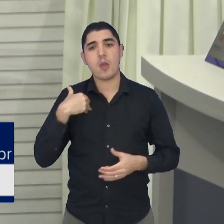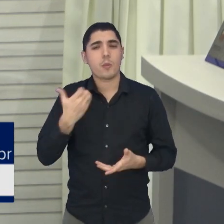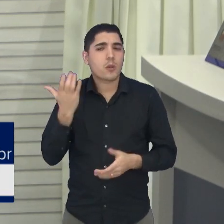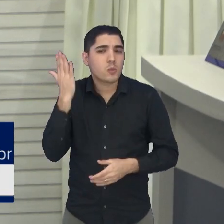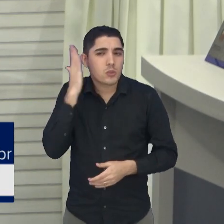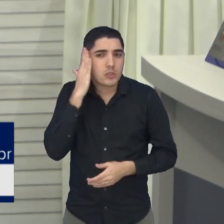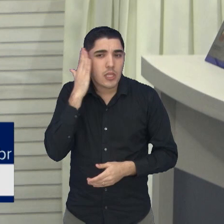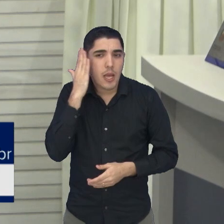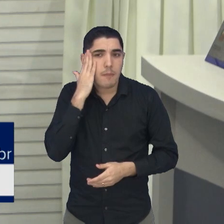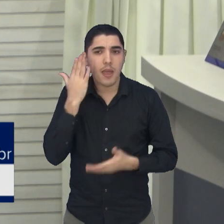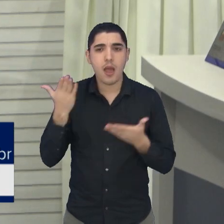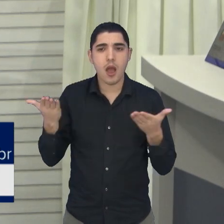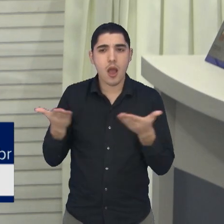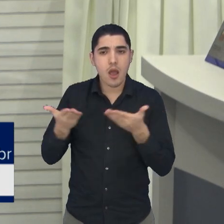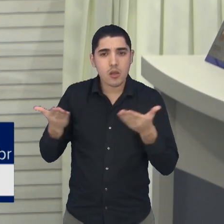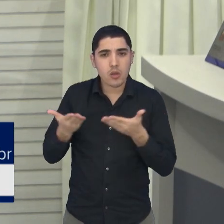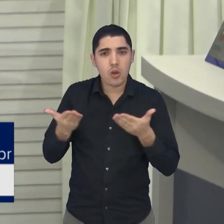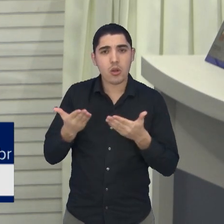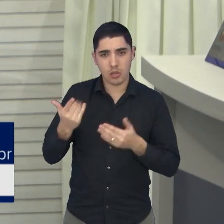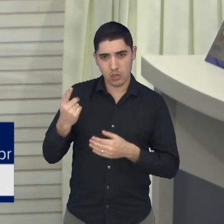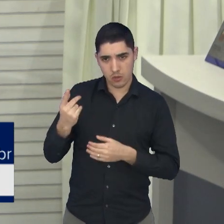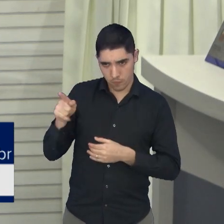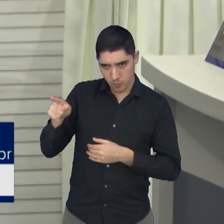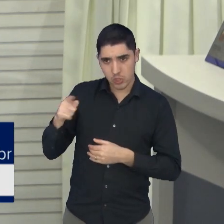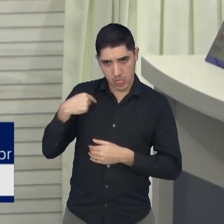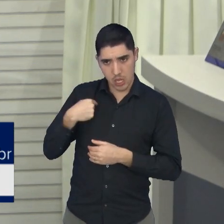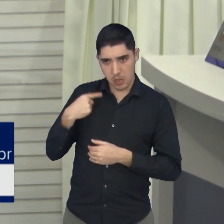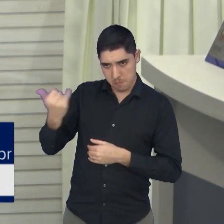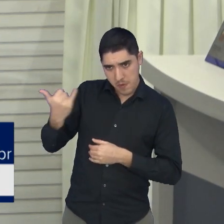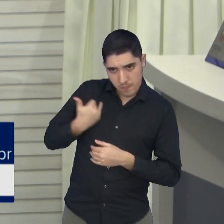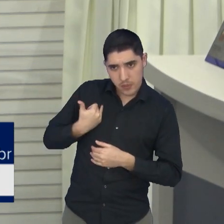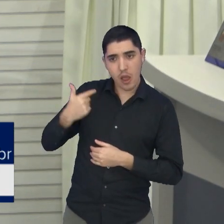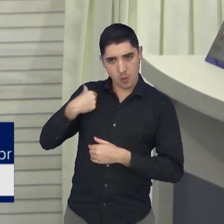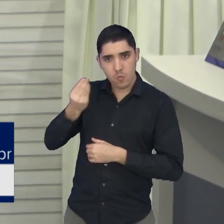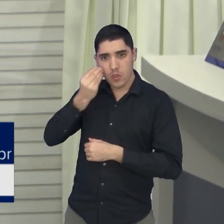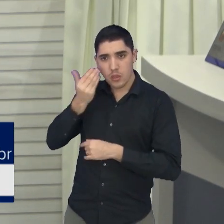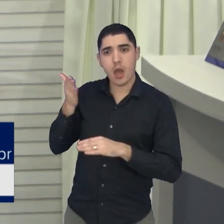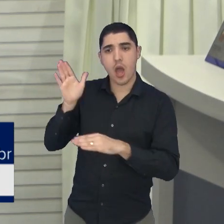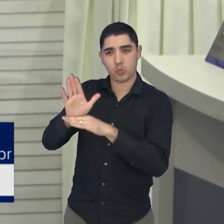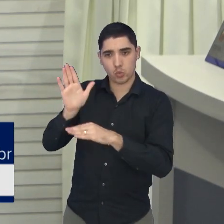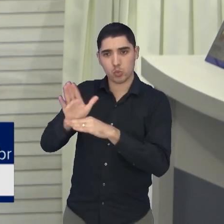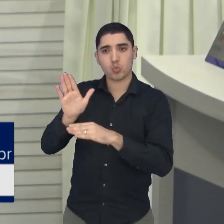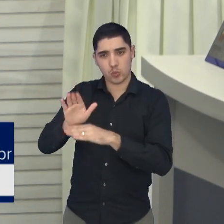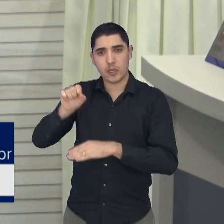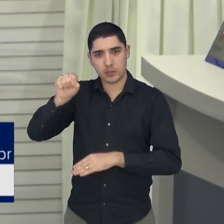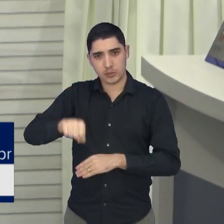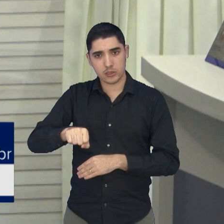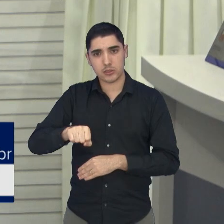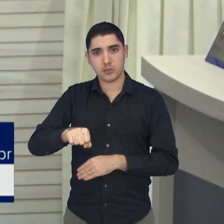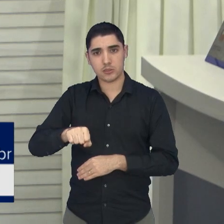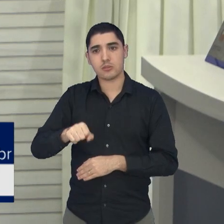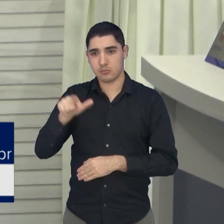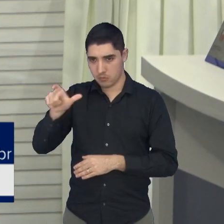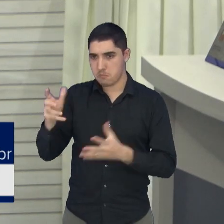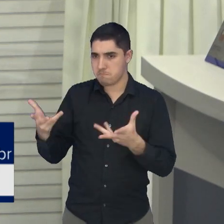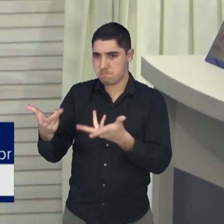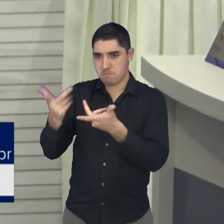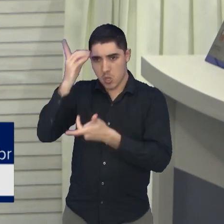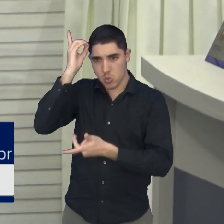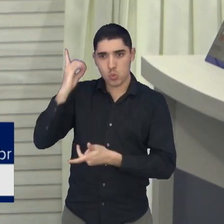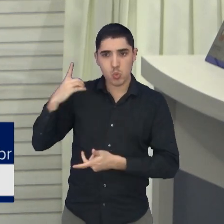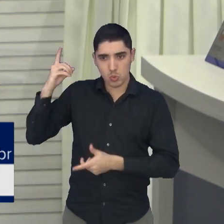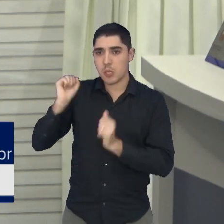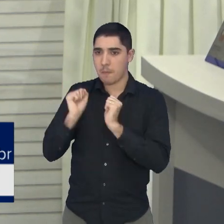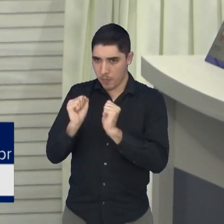passar para nós aqui para a gente poder tentar ajudar a população. Maravilha, dona Dulce. Eu vou pego com a senhora